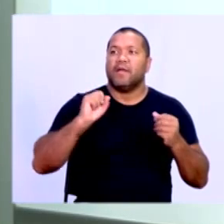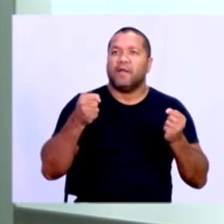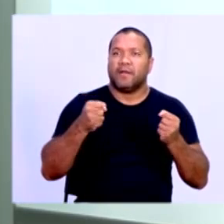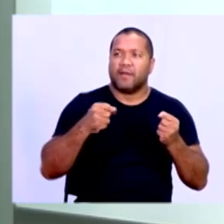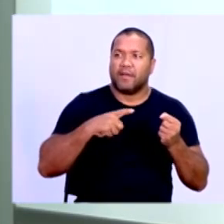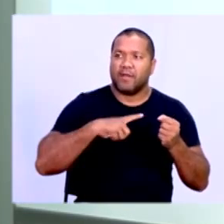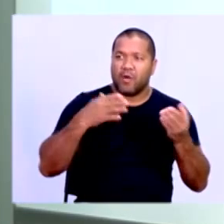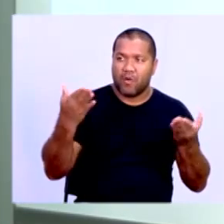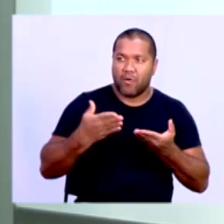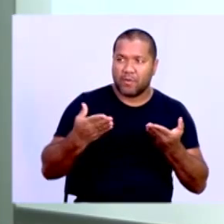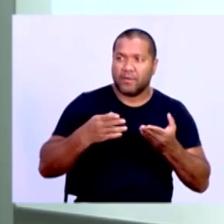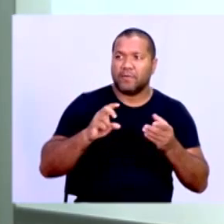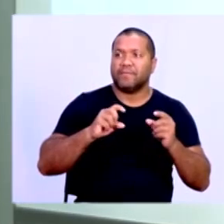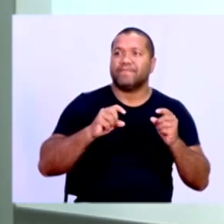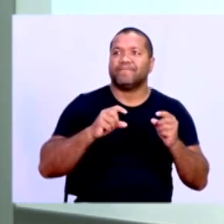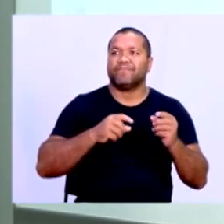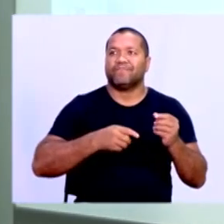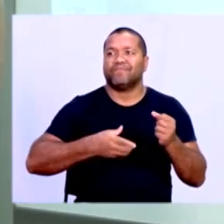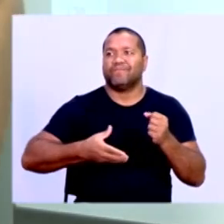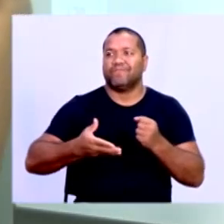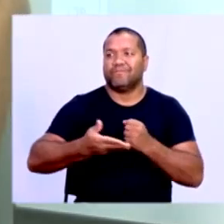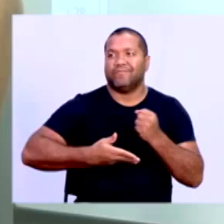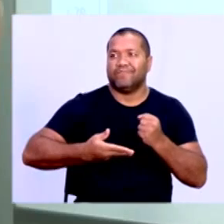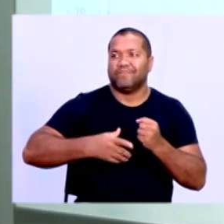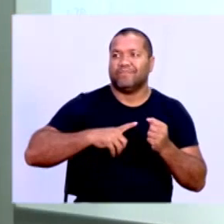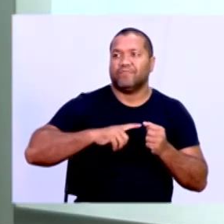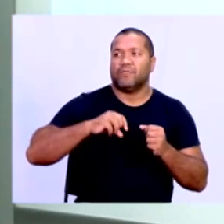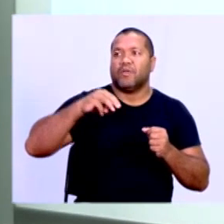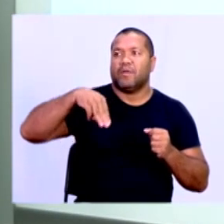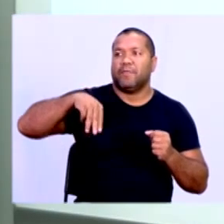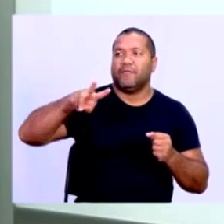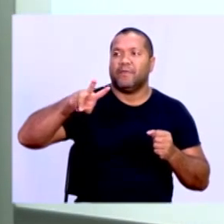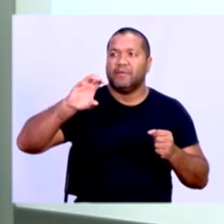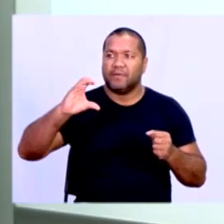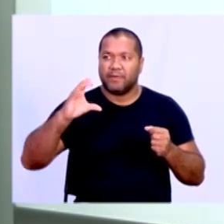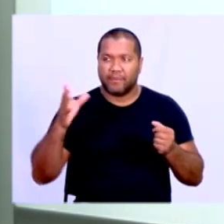chamado MVC. Então, vamos lá, né?